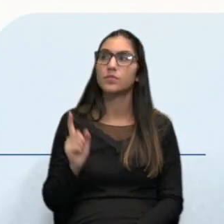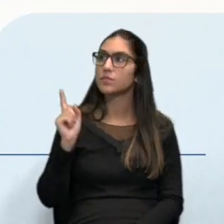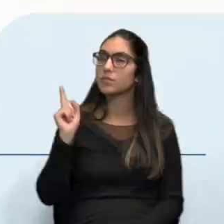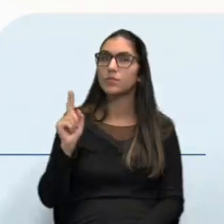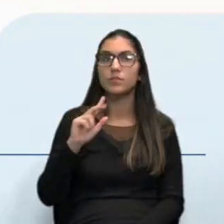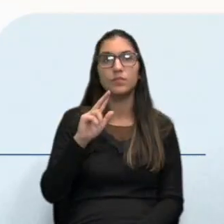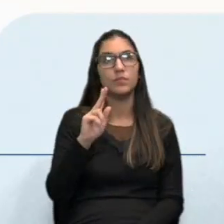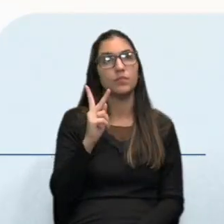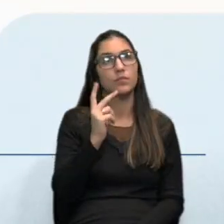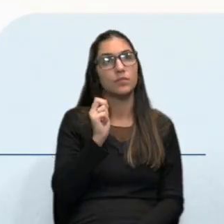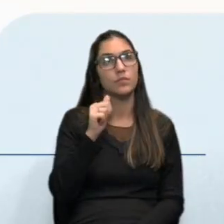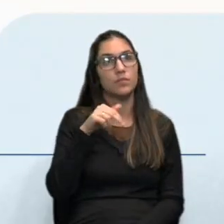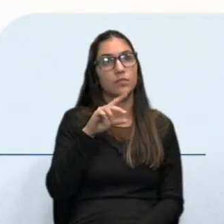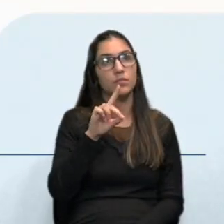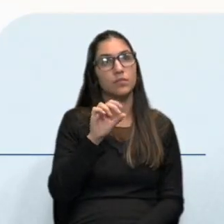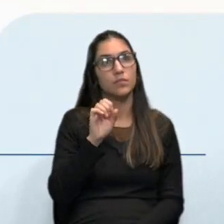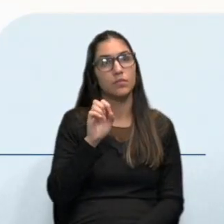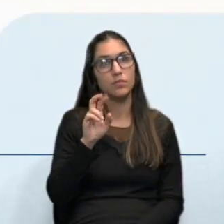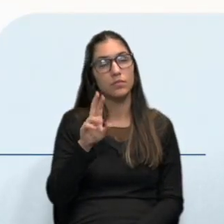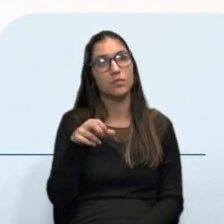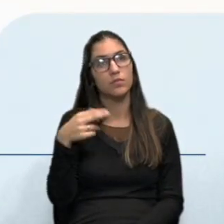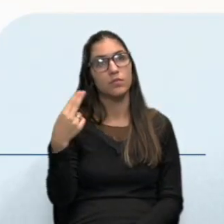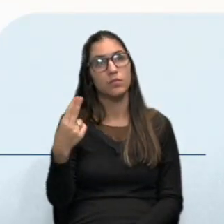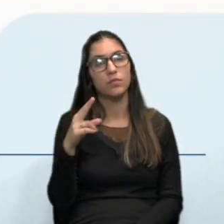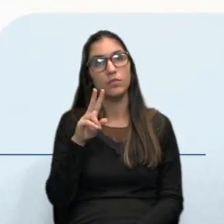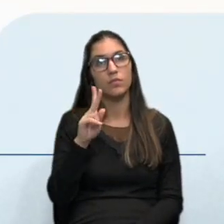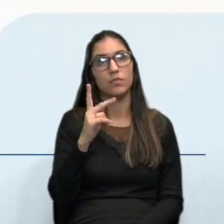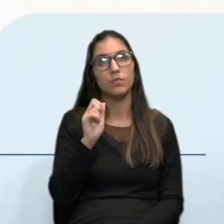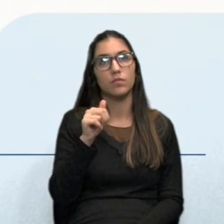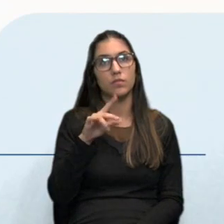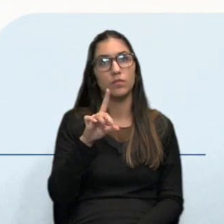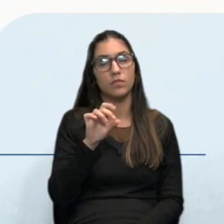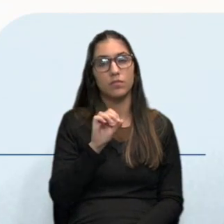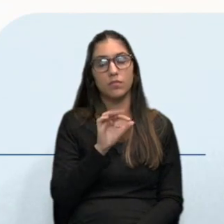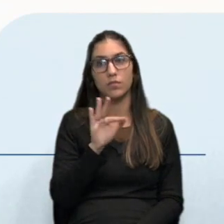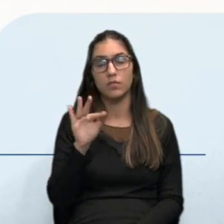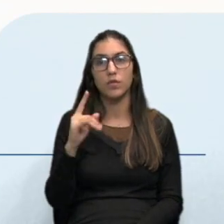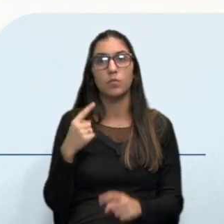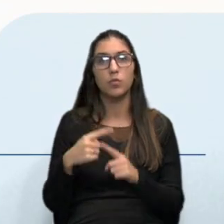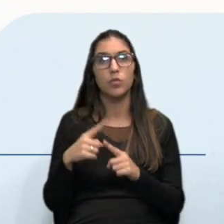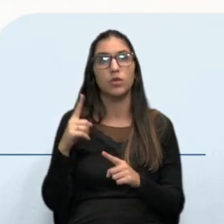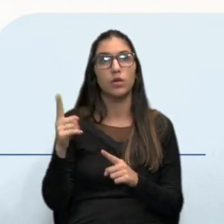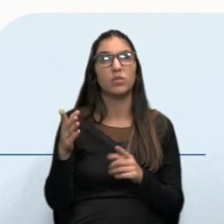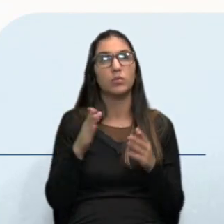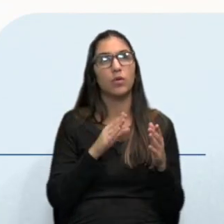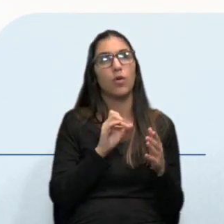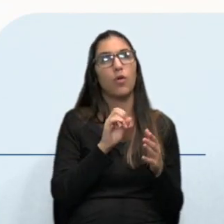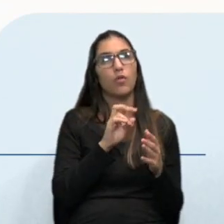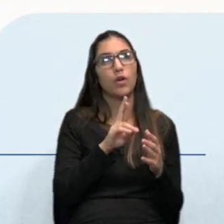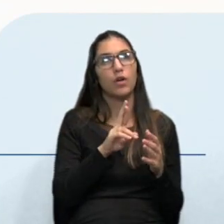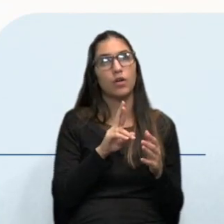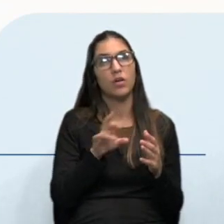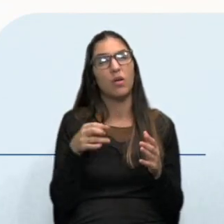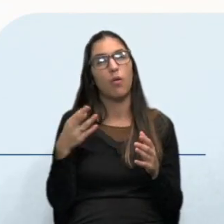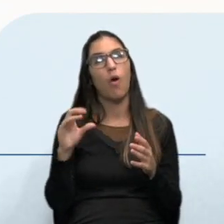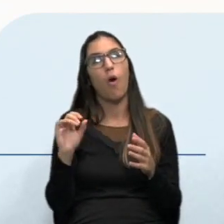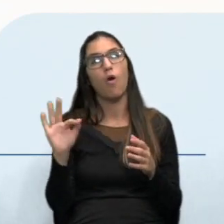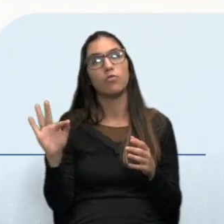Chamado de handover ou handoff. Por que é handover? O que é handoff?